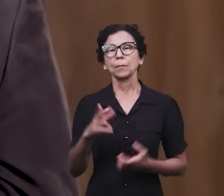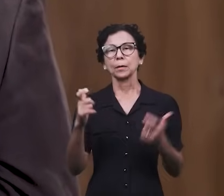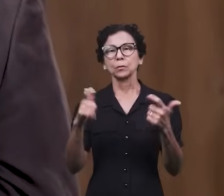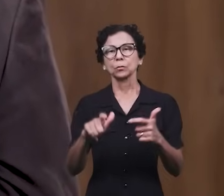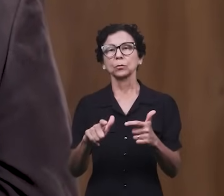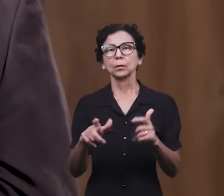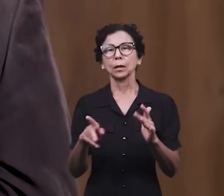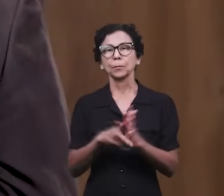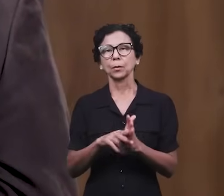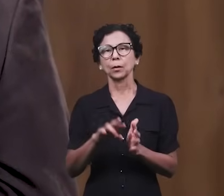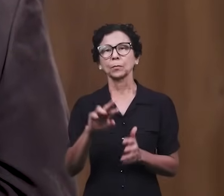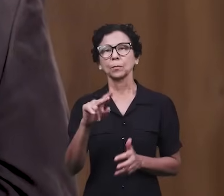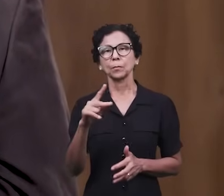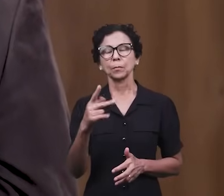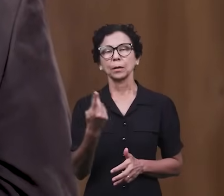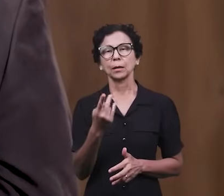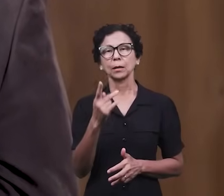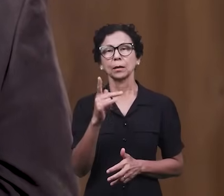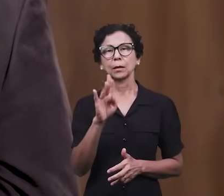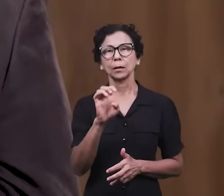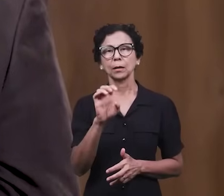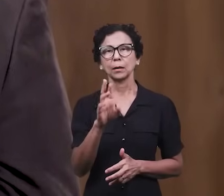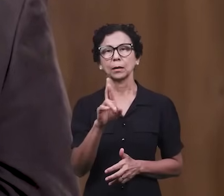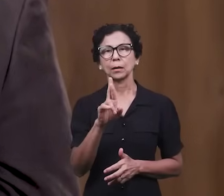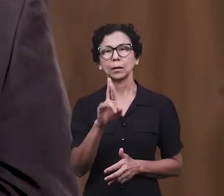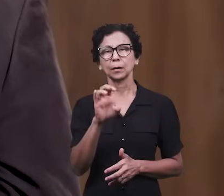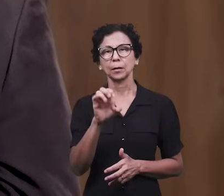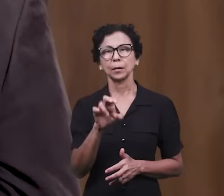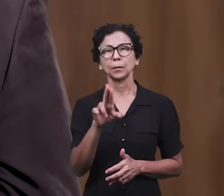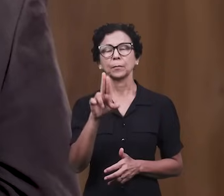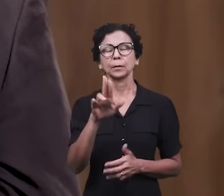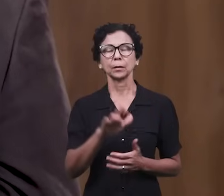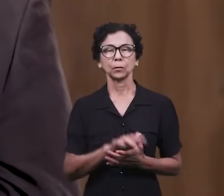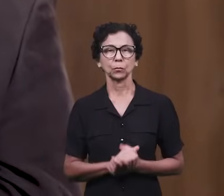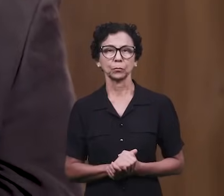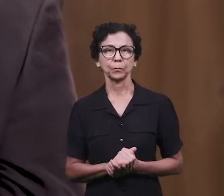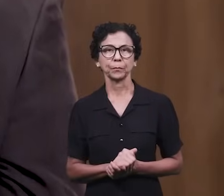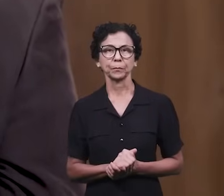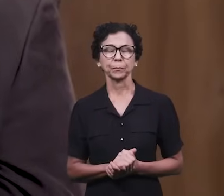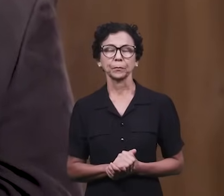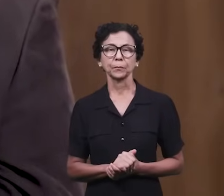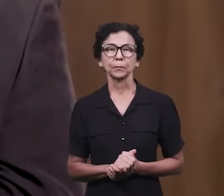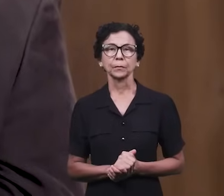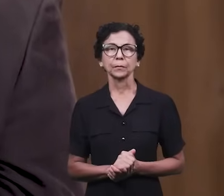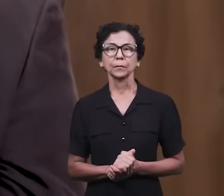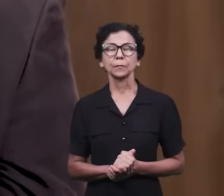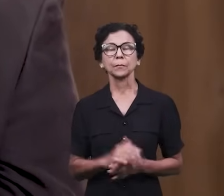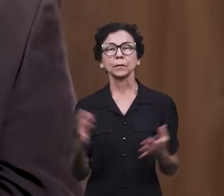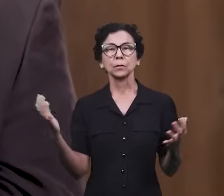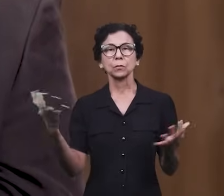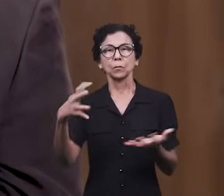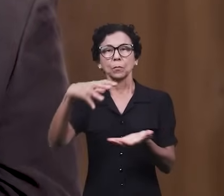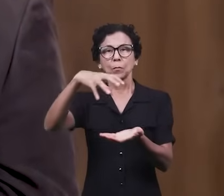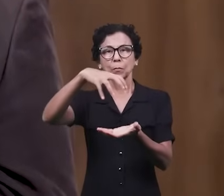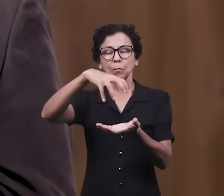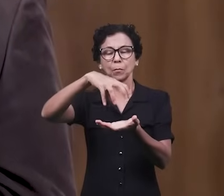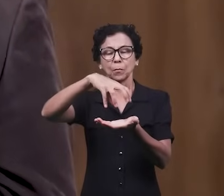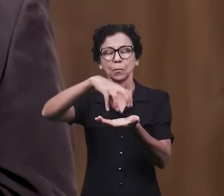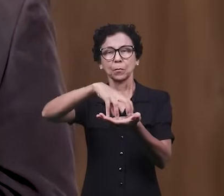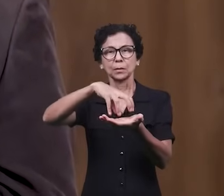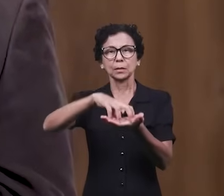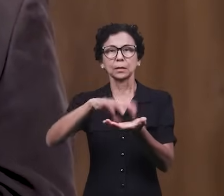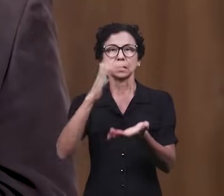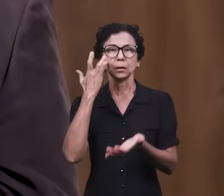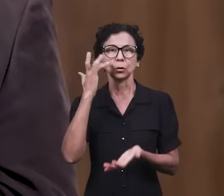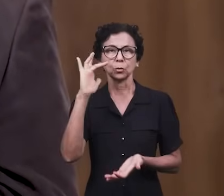no Domo da Rocha. Então, nós vemos esse local que hoje, inclusive, é possível, não é, as